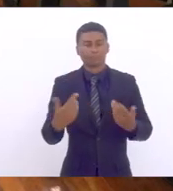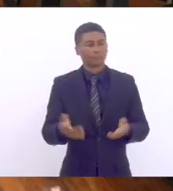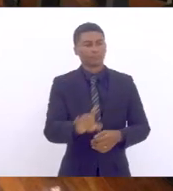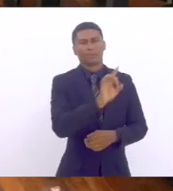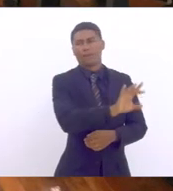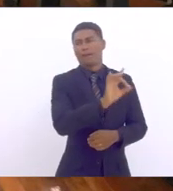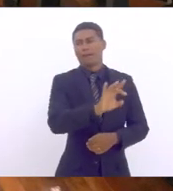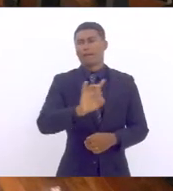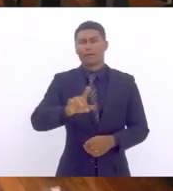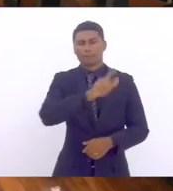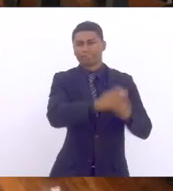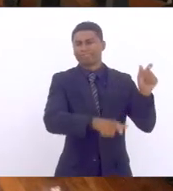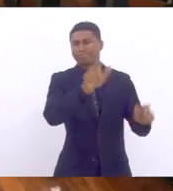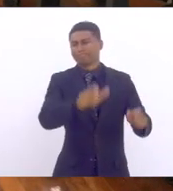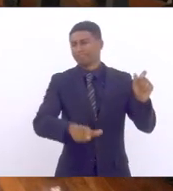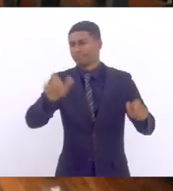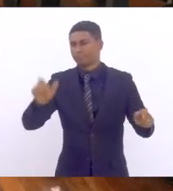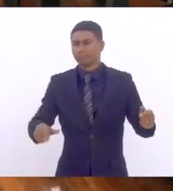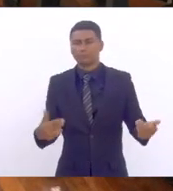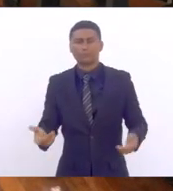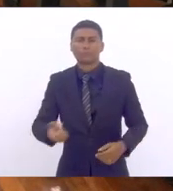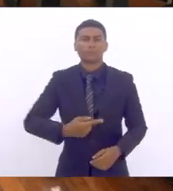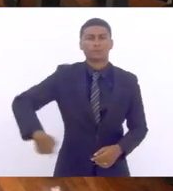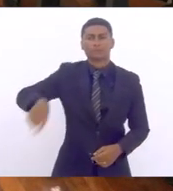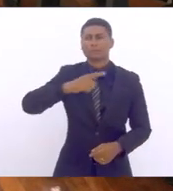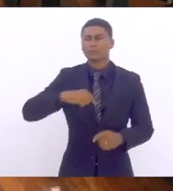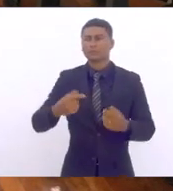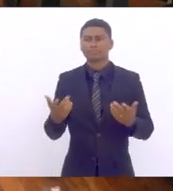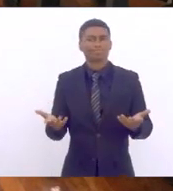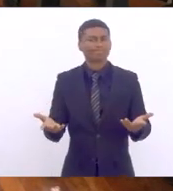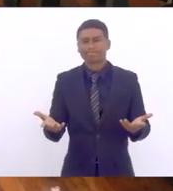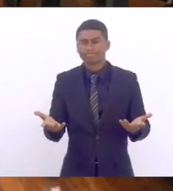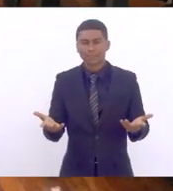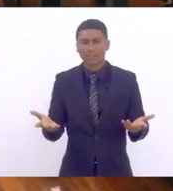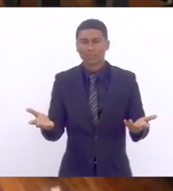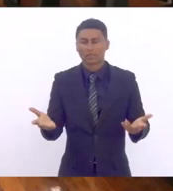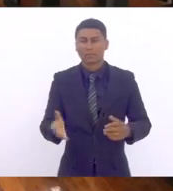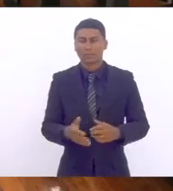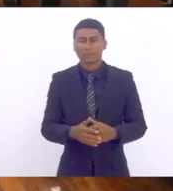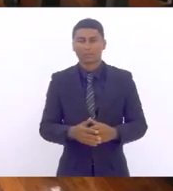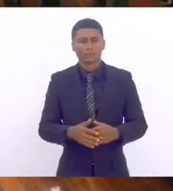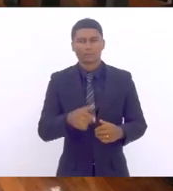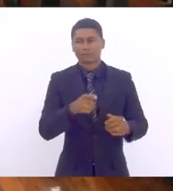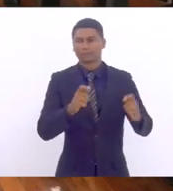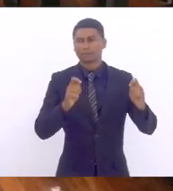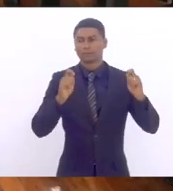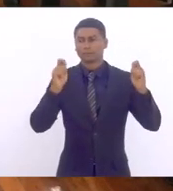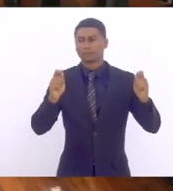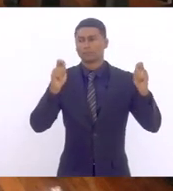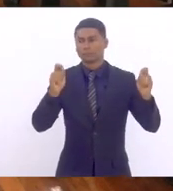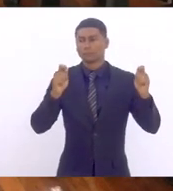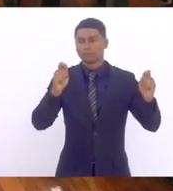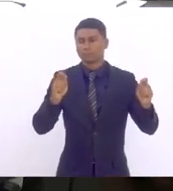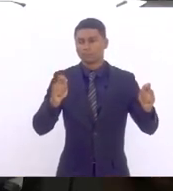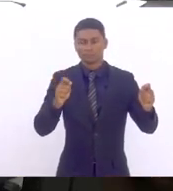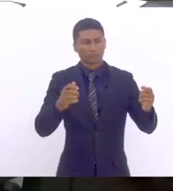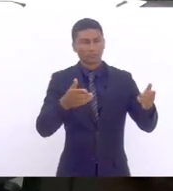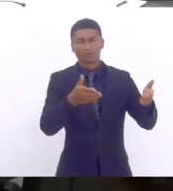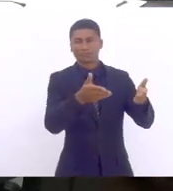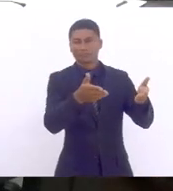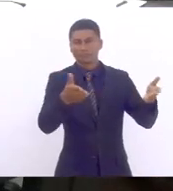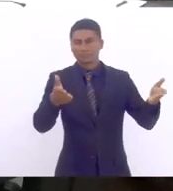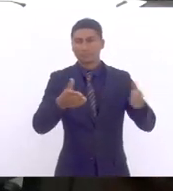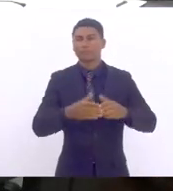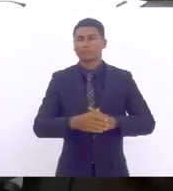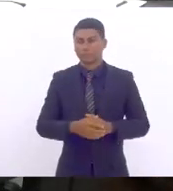individualizada. Não cabe aqui a nós dizermos qual é a torcida XYZ mais ou menos violenta